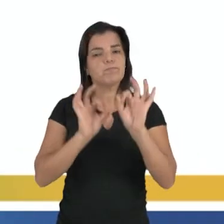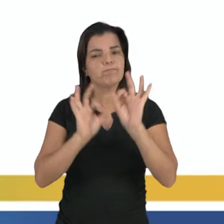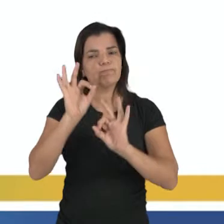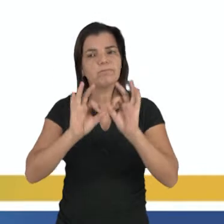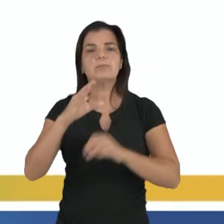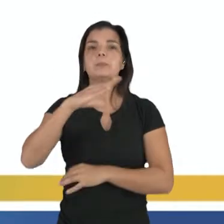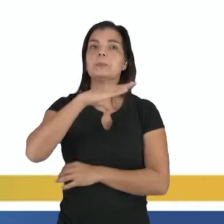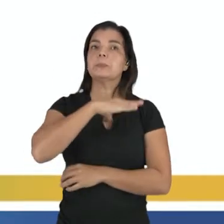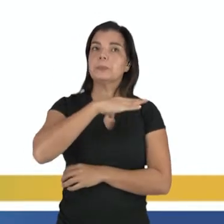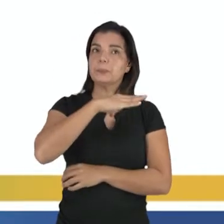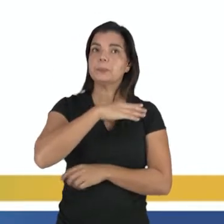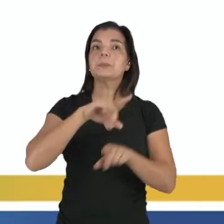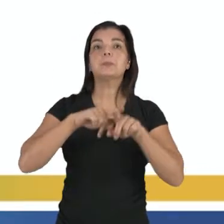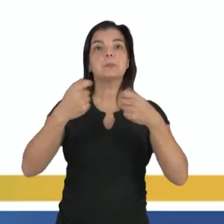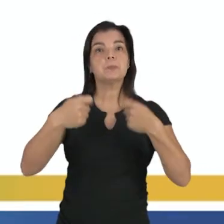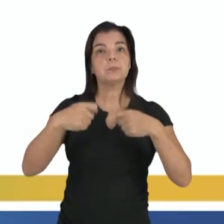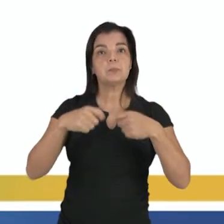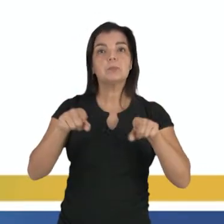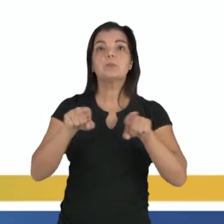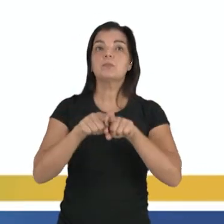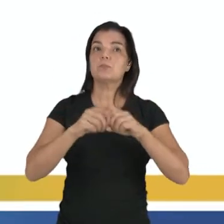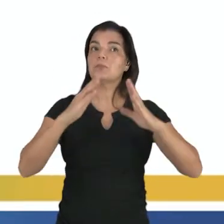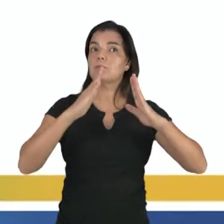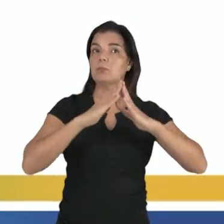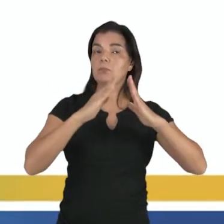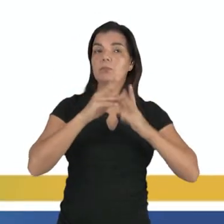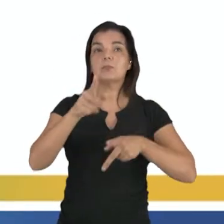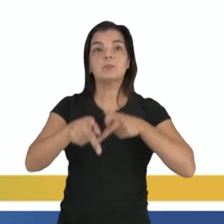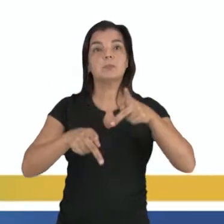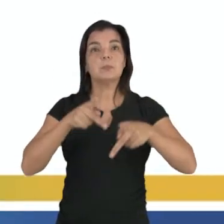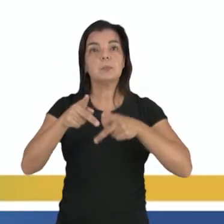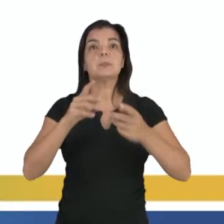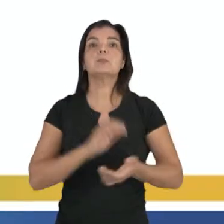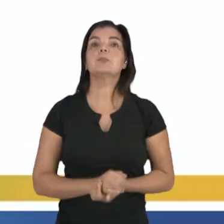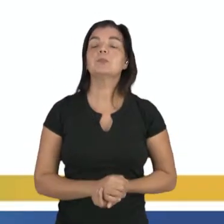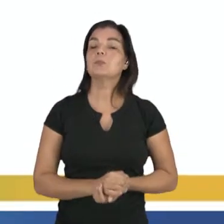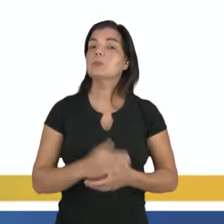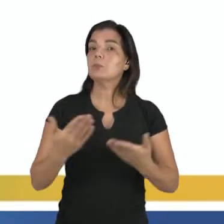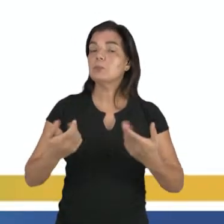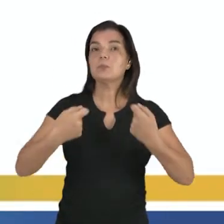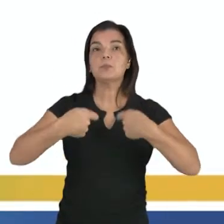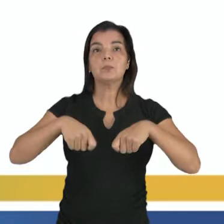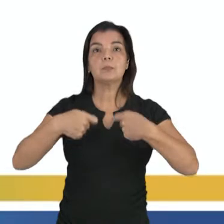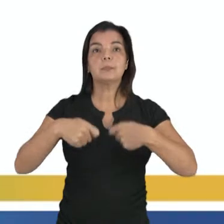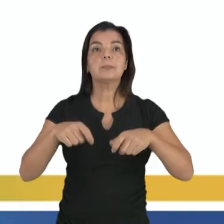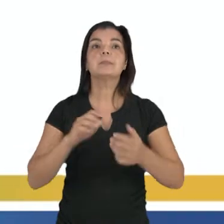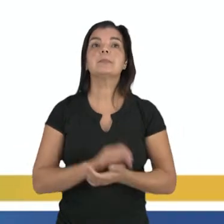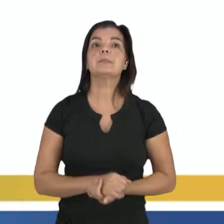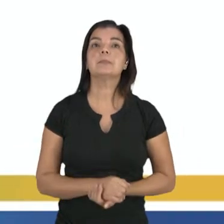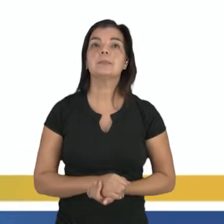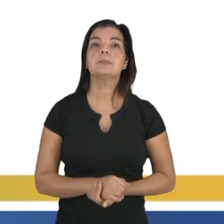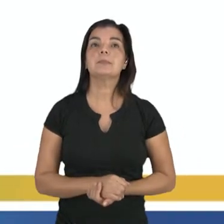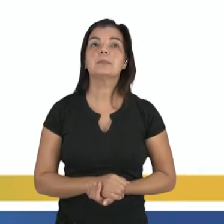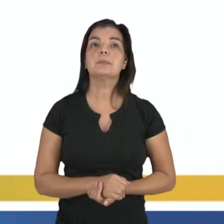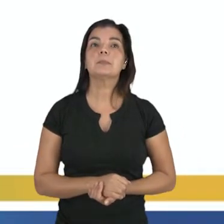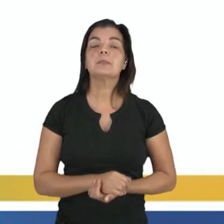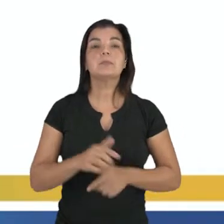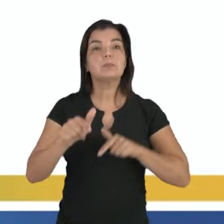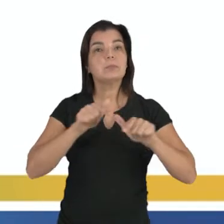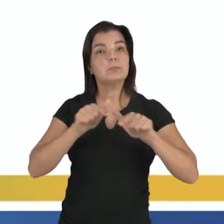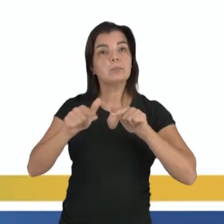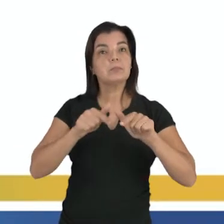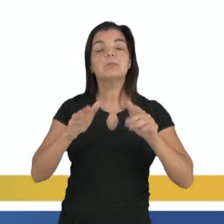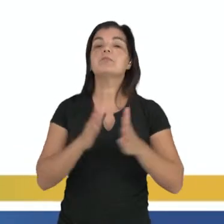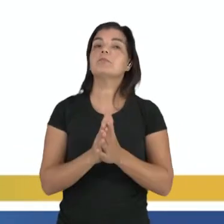de cidades necessário para o assentamento residencial dessa população, bem como de suas necessidades de